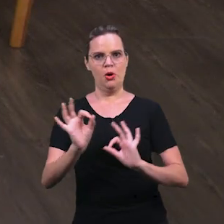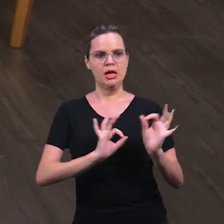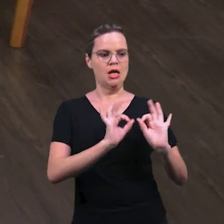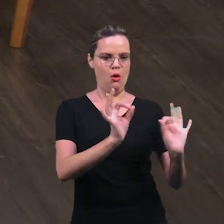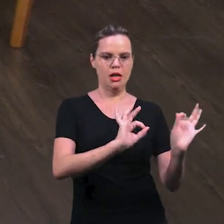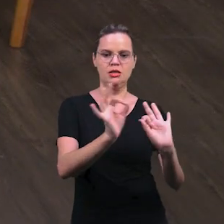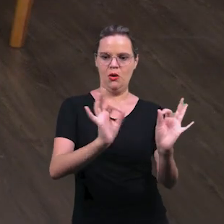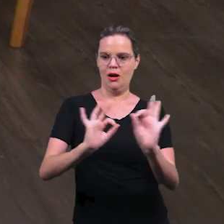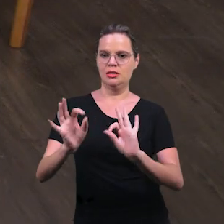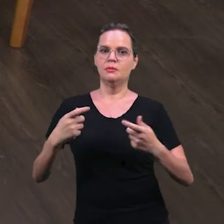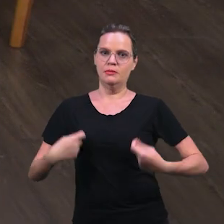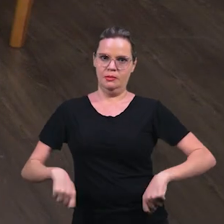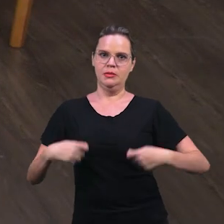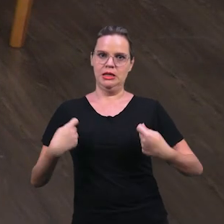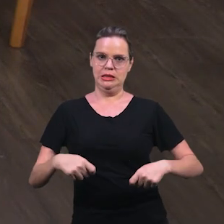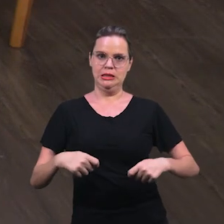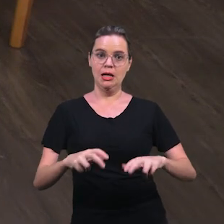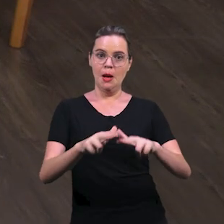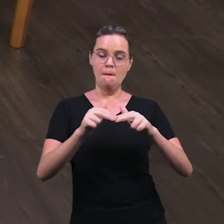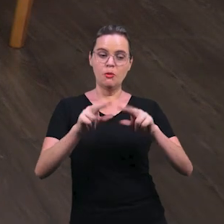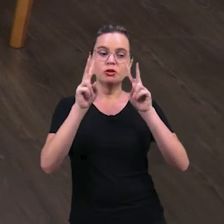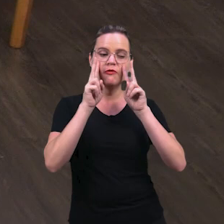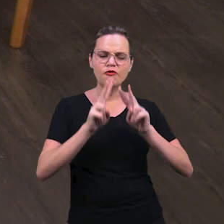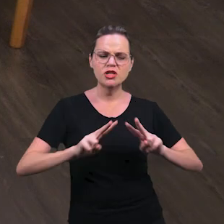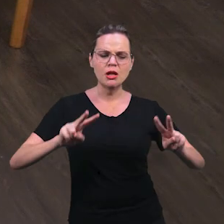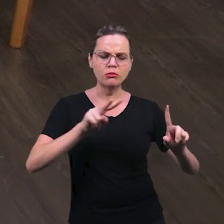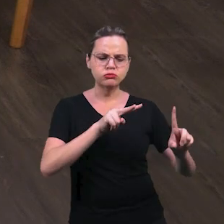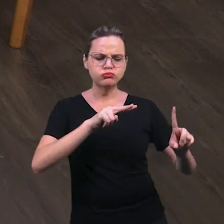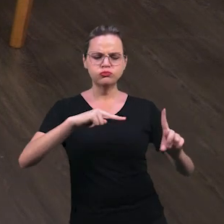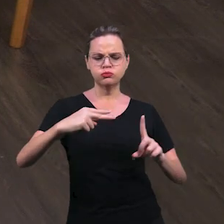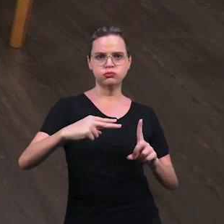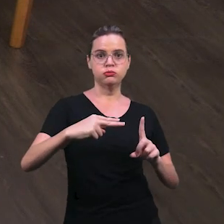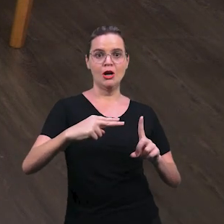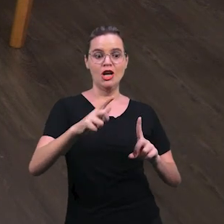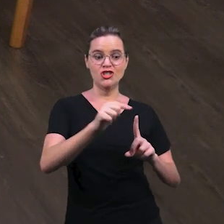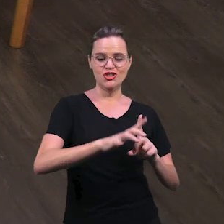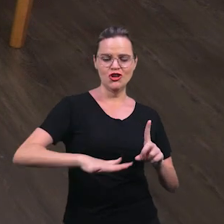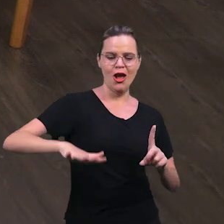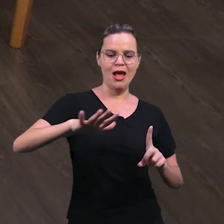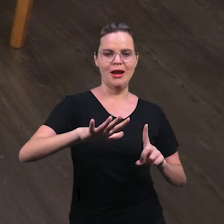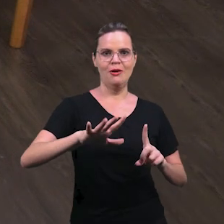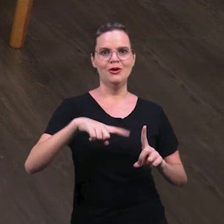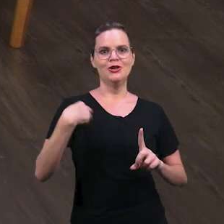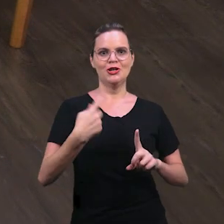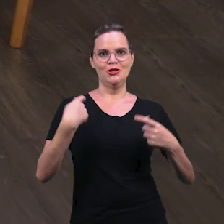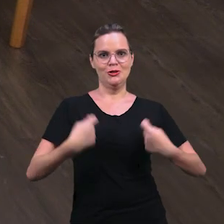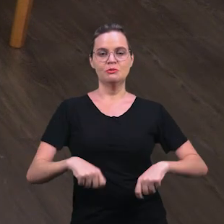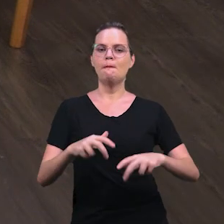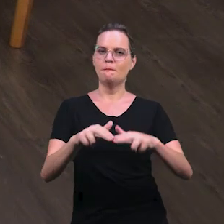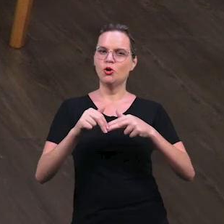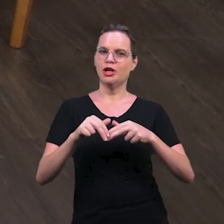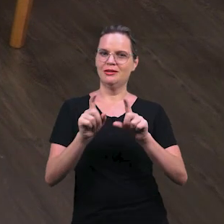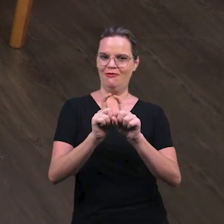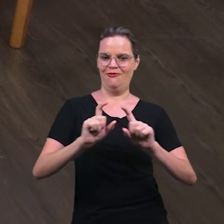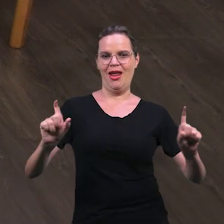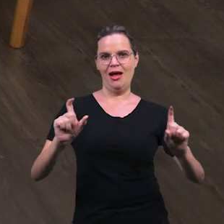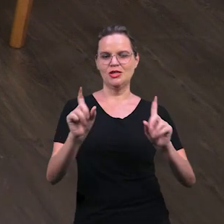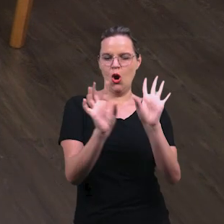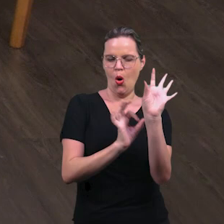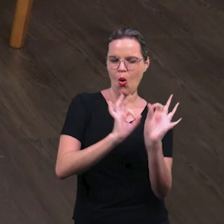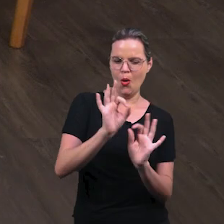esses setores. Então é essa visão geral que nós buscamos, por isso que esse nome é muito técnico,